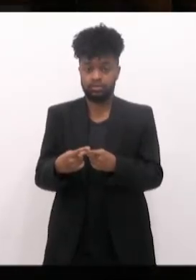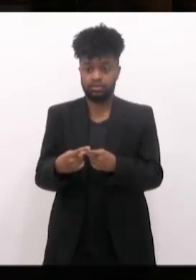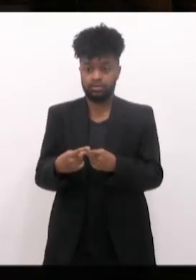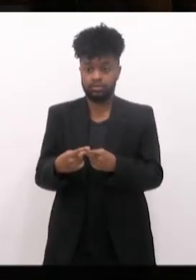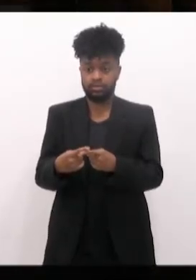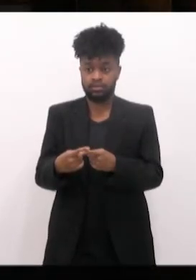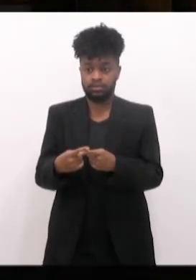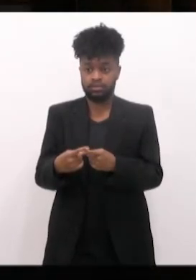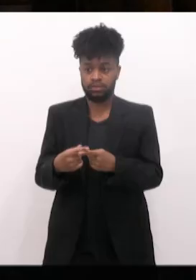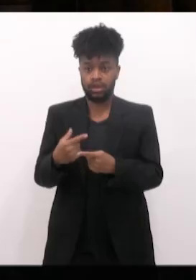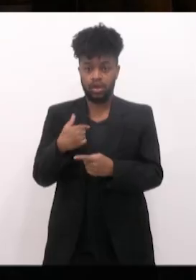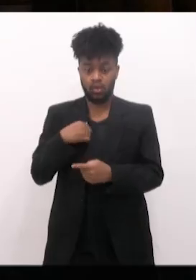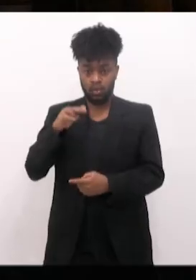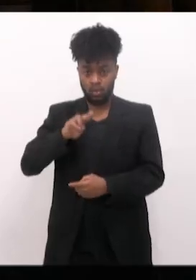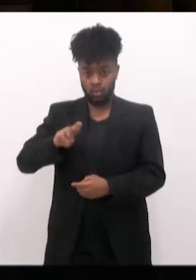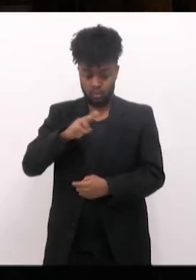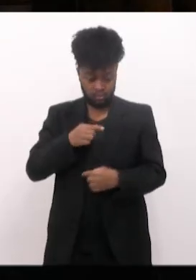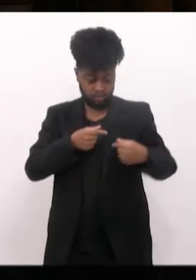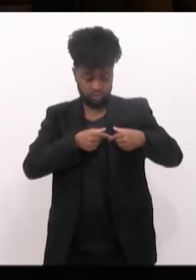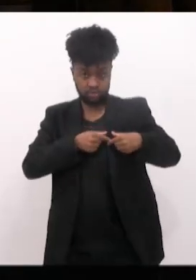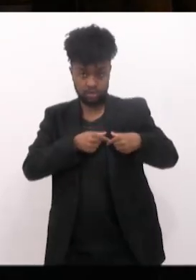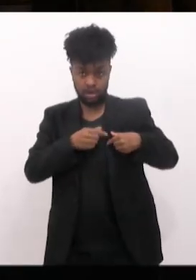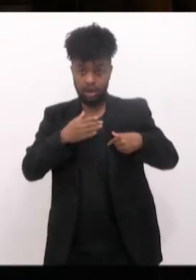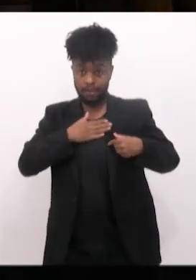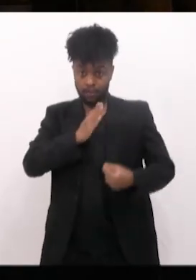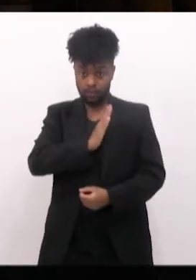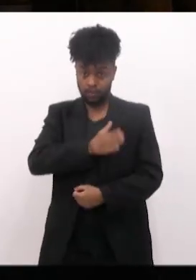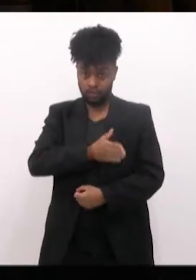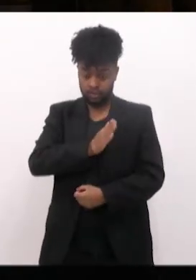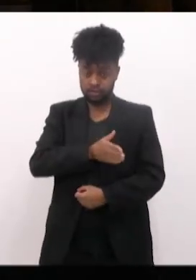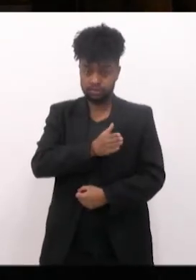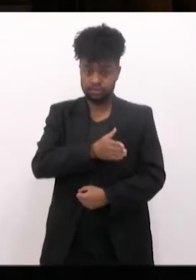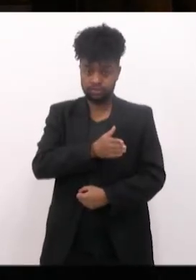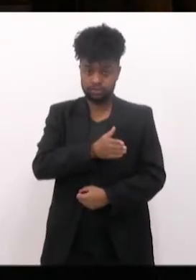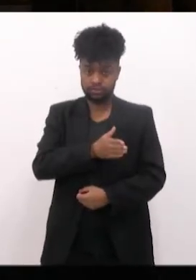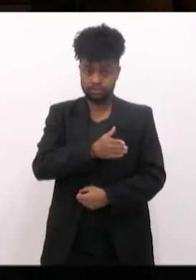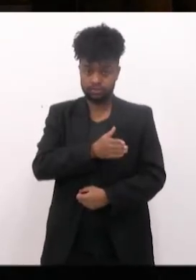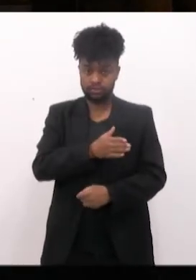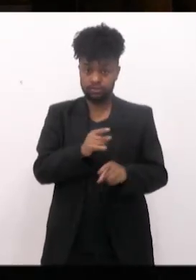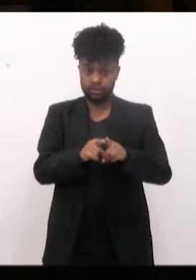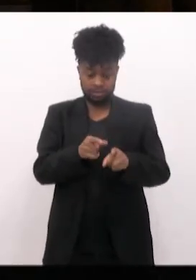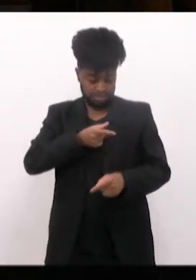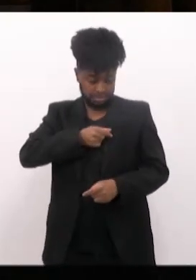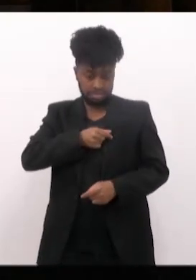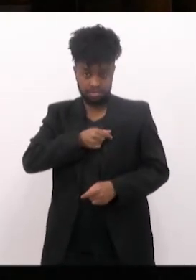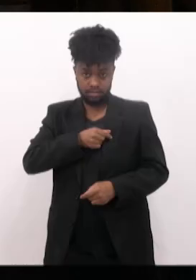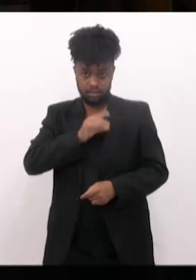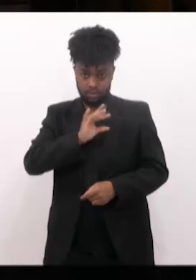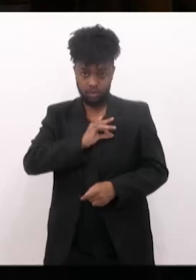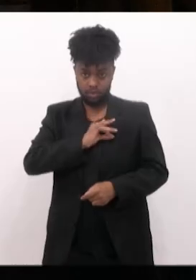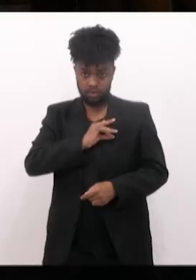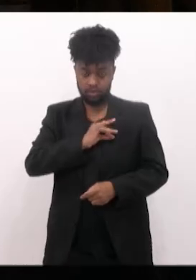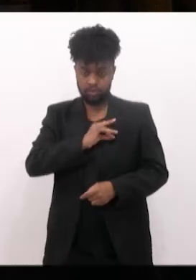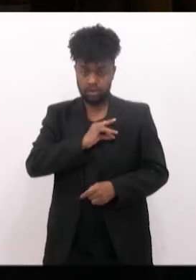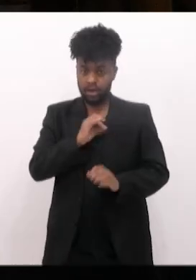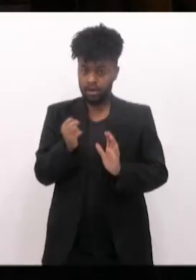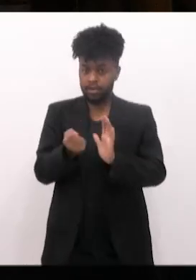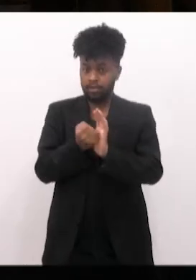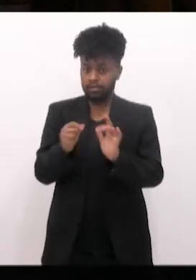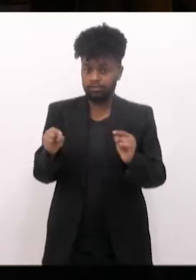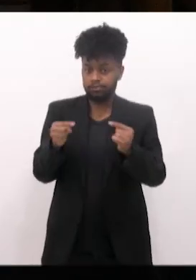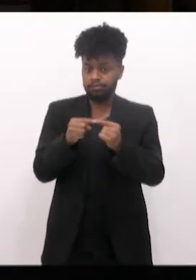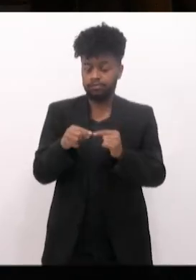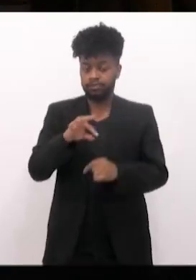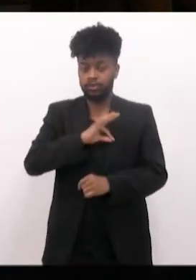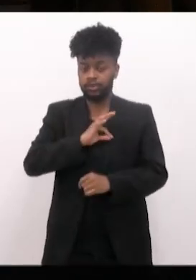eu carrego no meu coração e aqui no meu terno o símbolo da Polícia